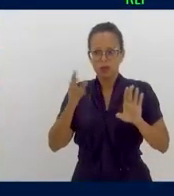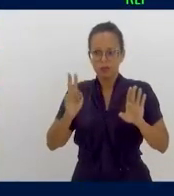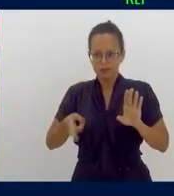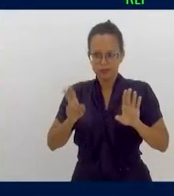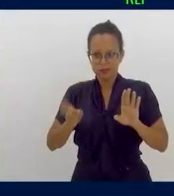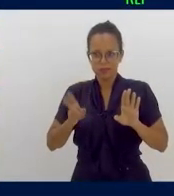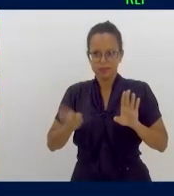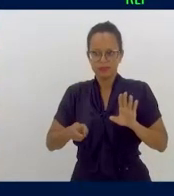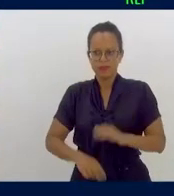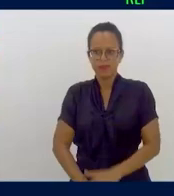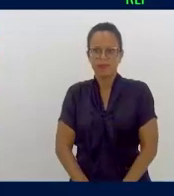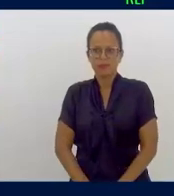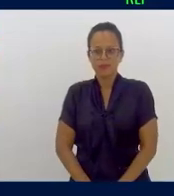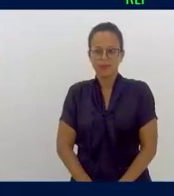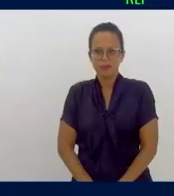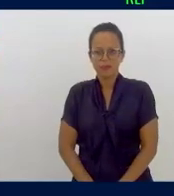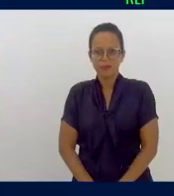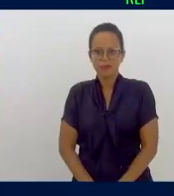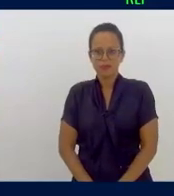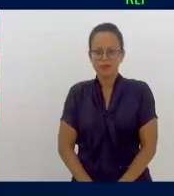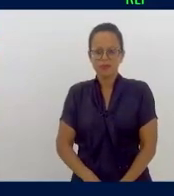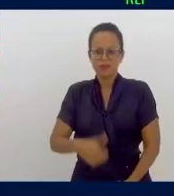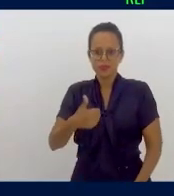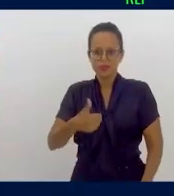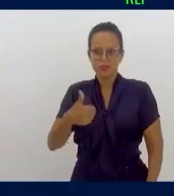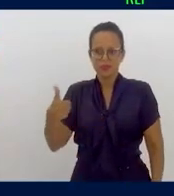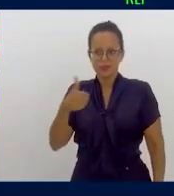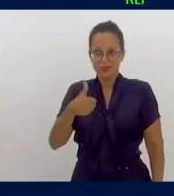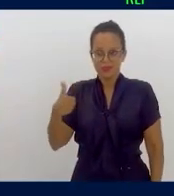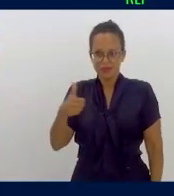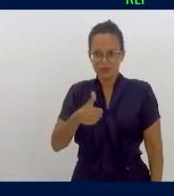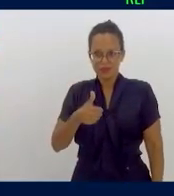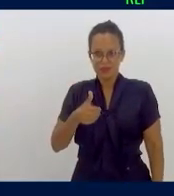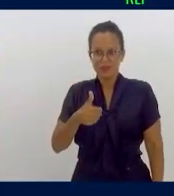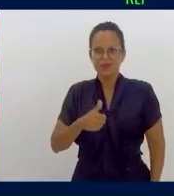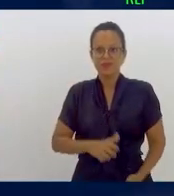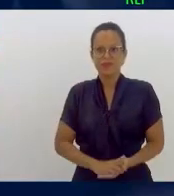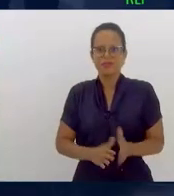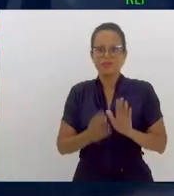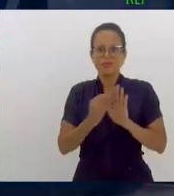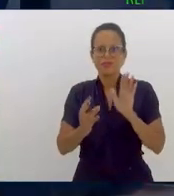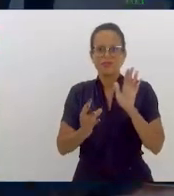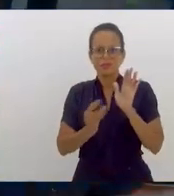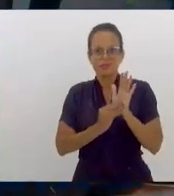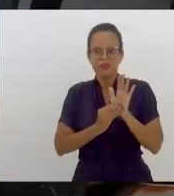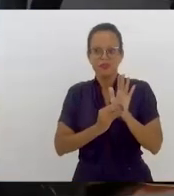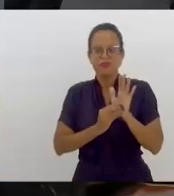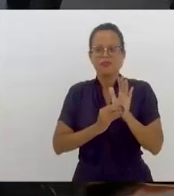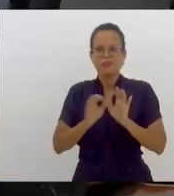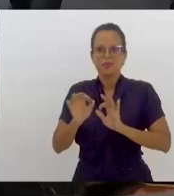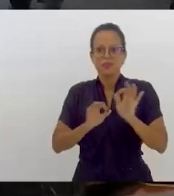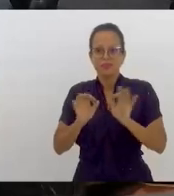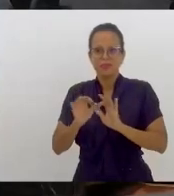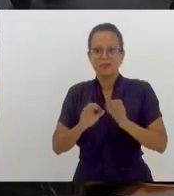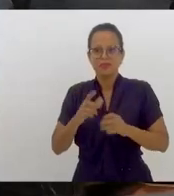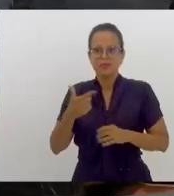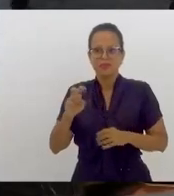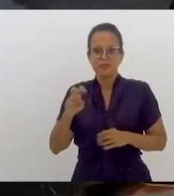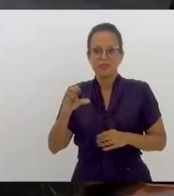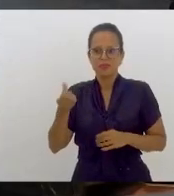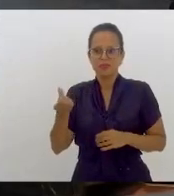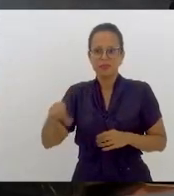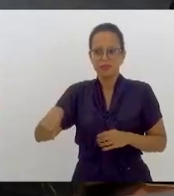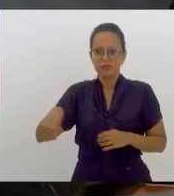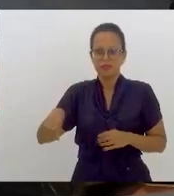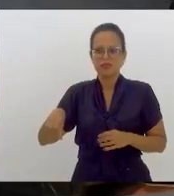mantido. 11º da pauta. Veto total aposto ao projeto de lei 569 de 21, de autoria do